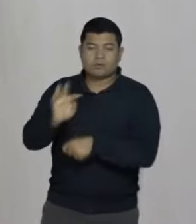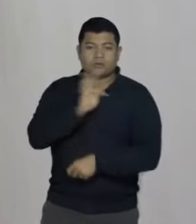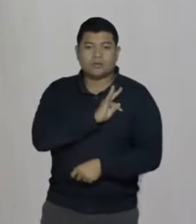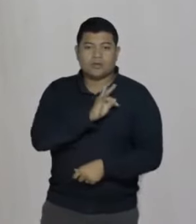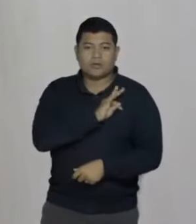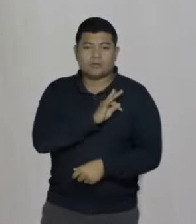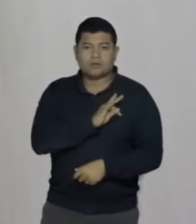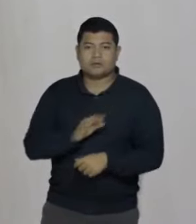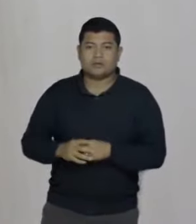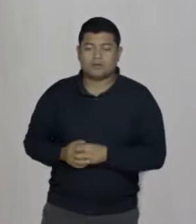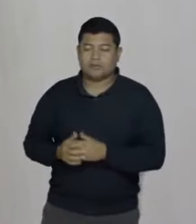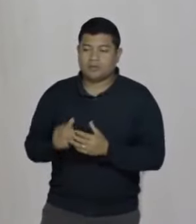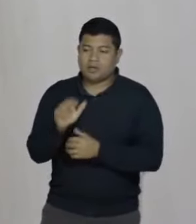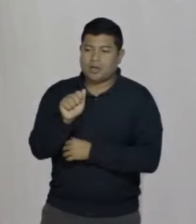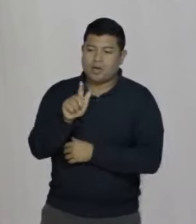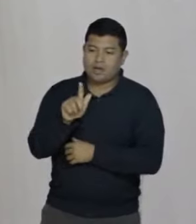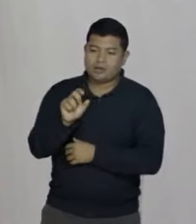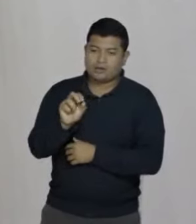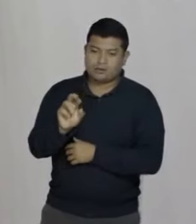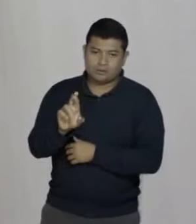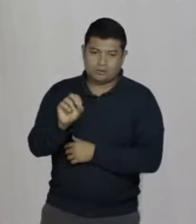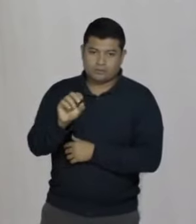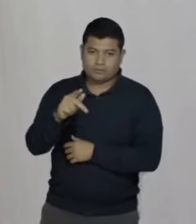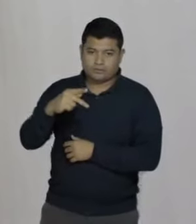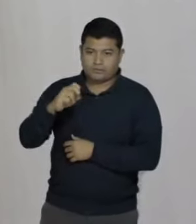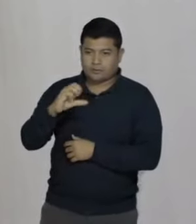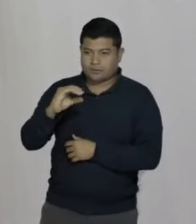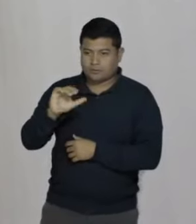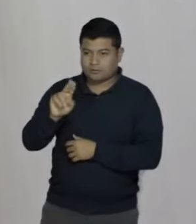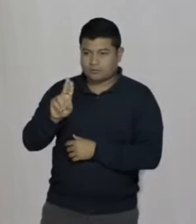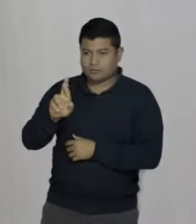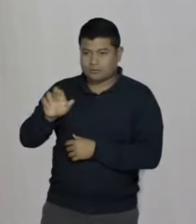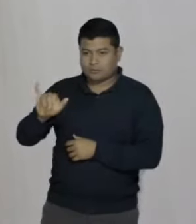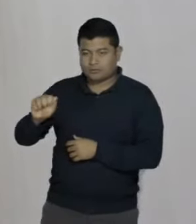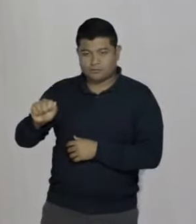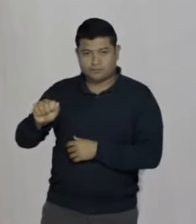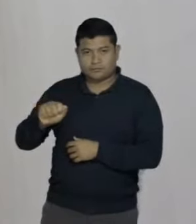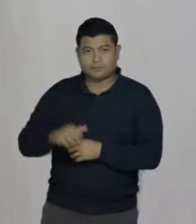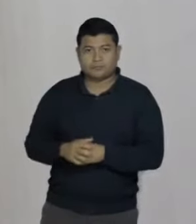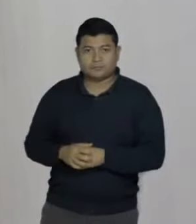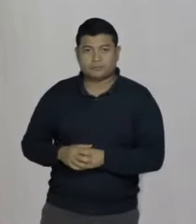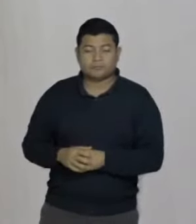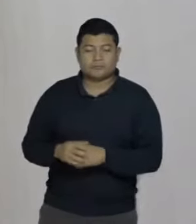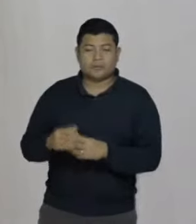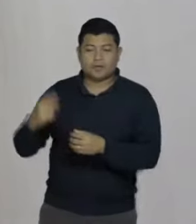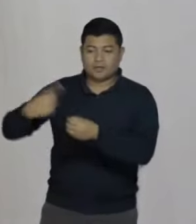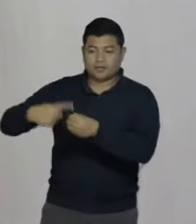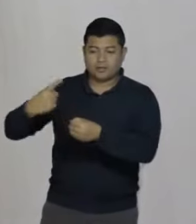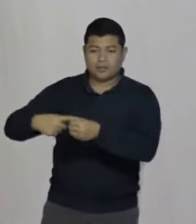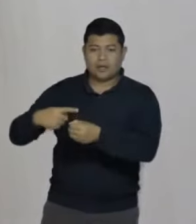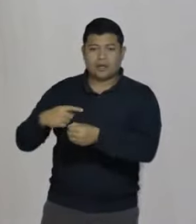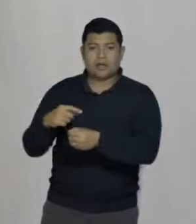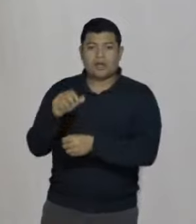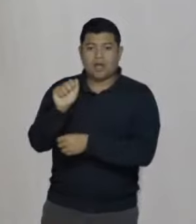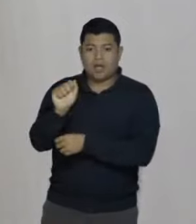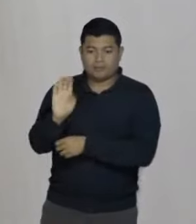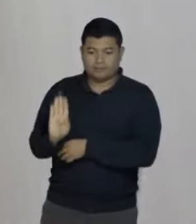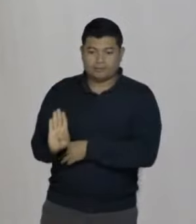É no município de Abdon Batista no sedup Ernesto Antônio de bastiani este curso técnico existe desde